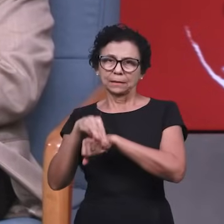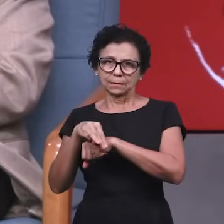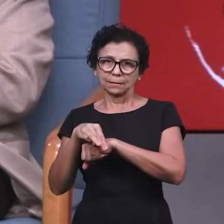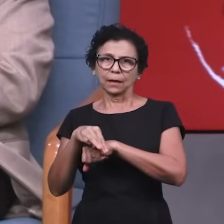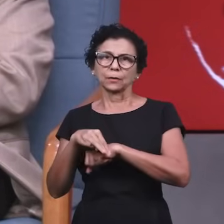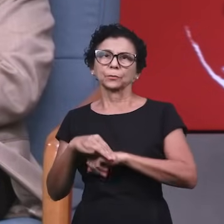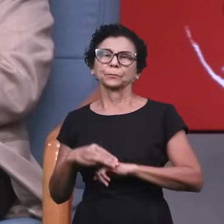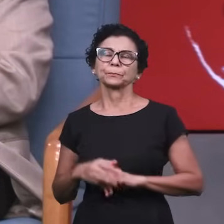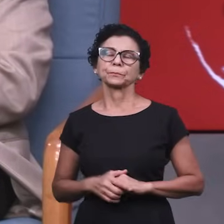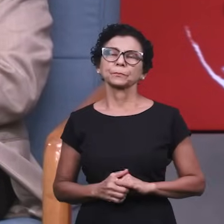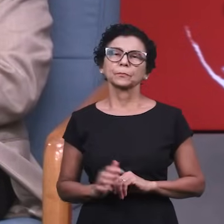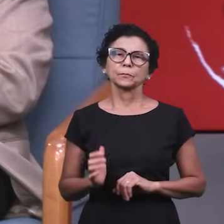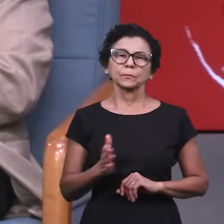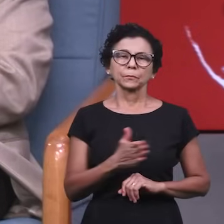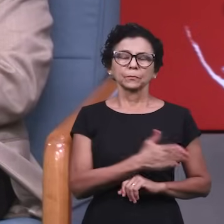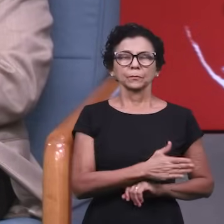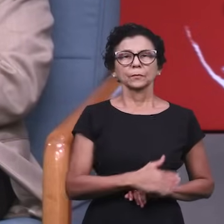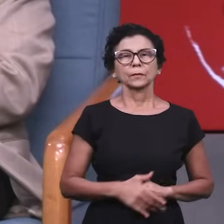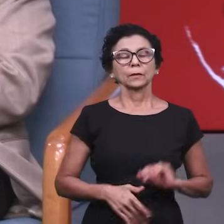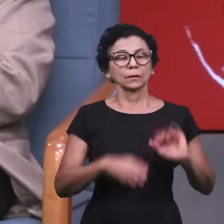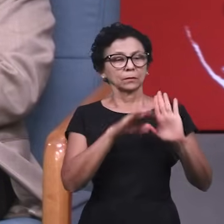todos os nossos programas